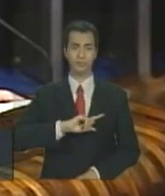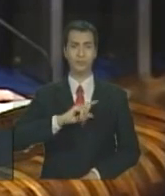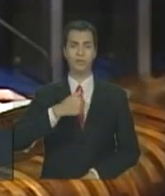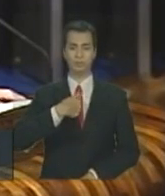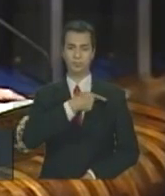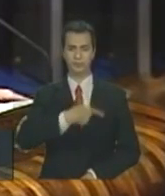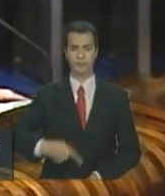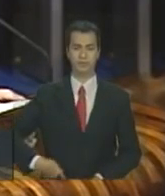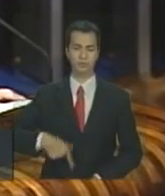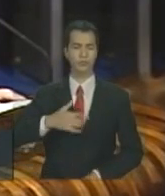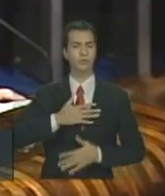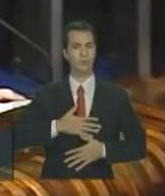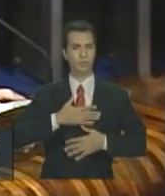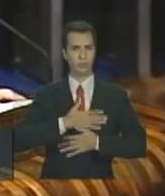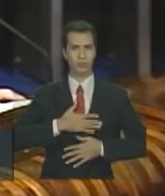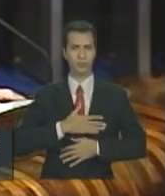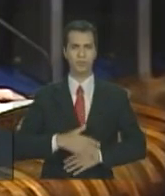muito orgulho.